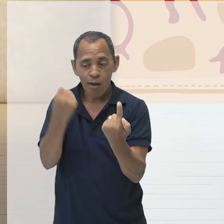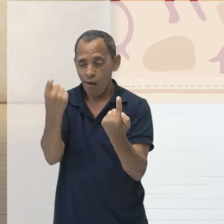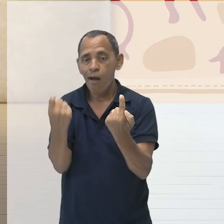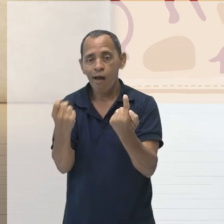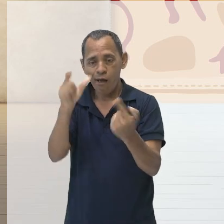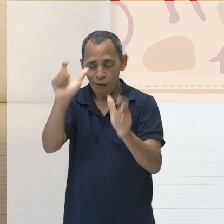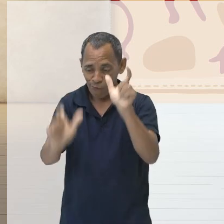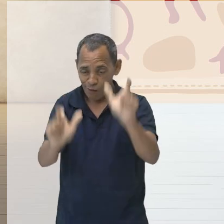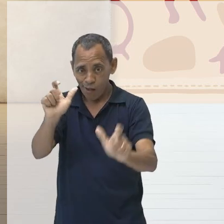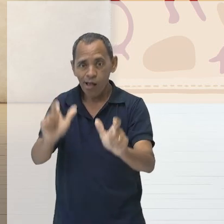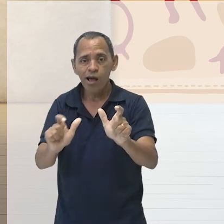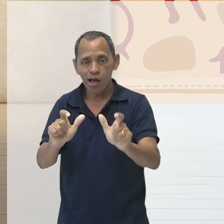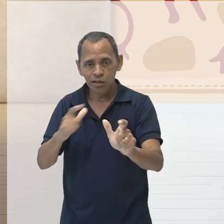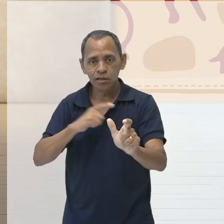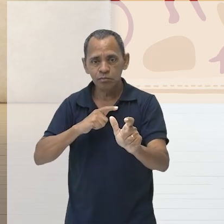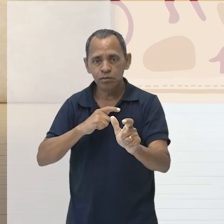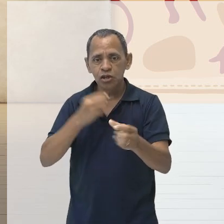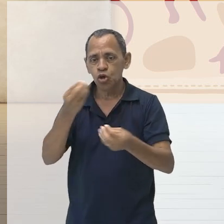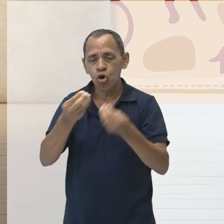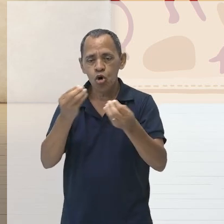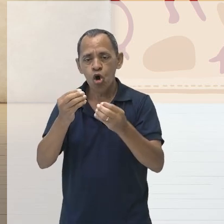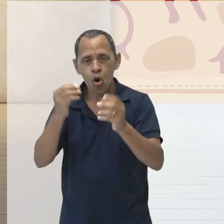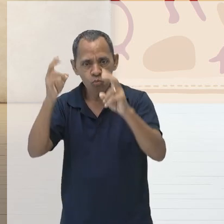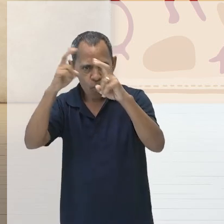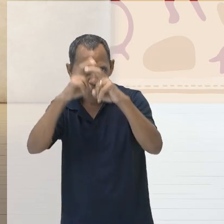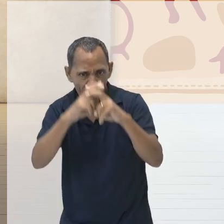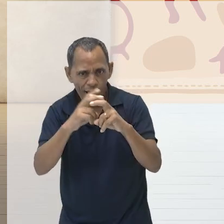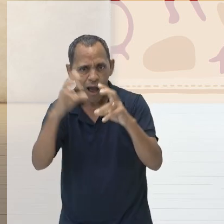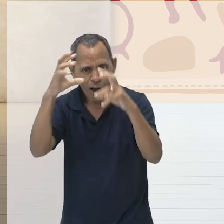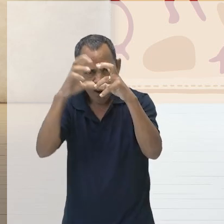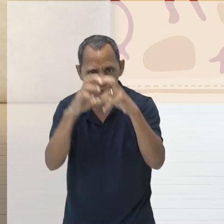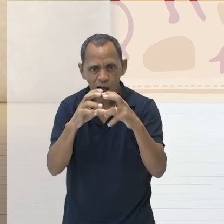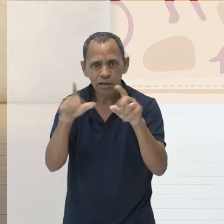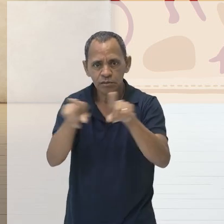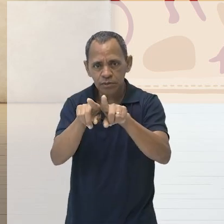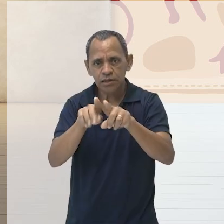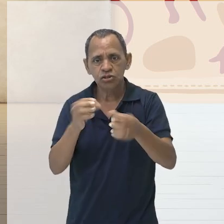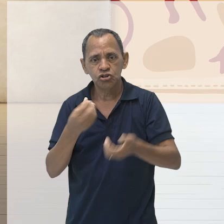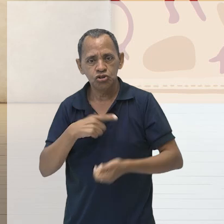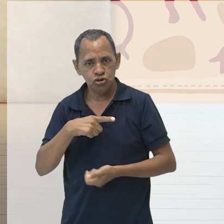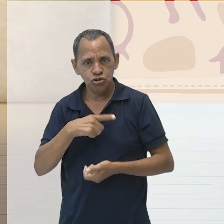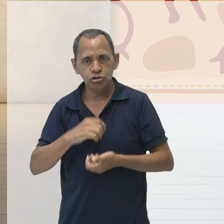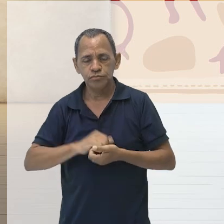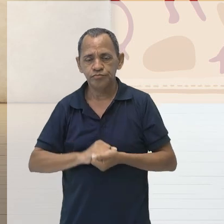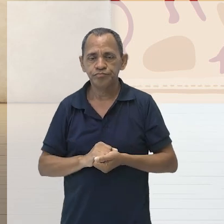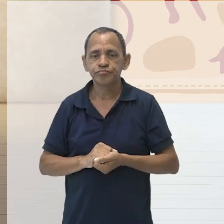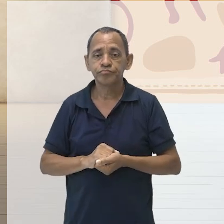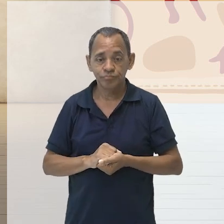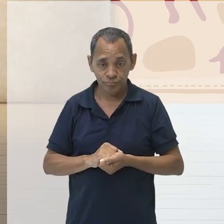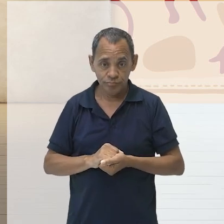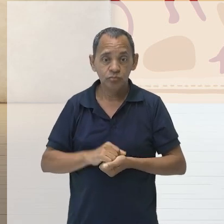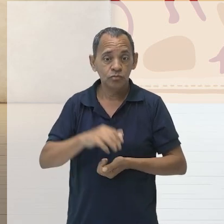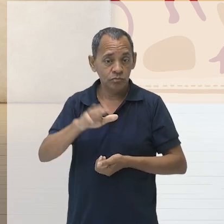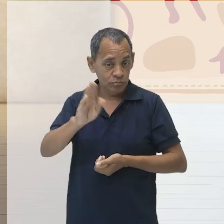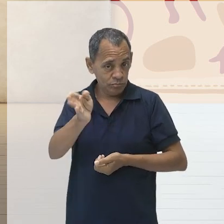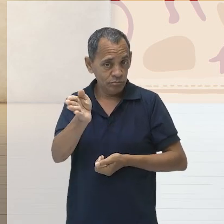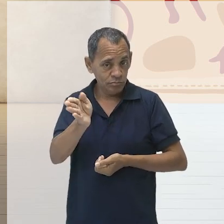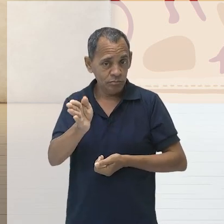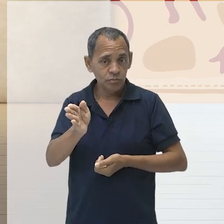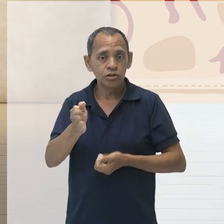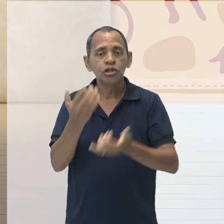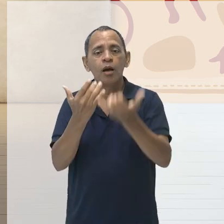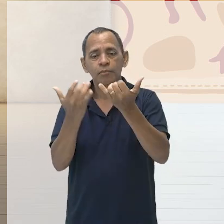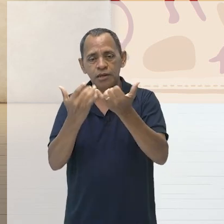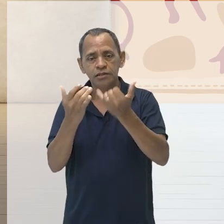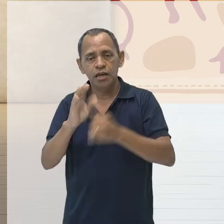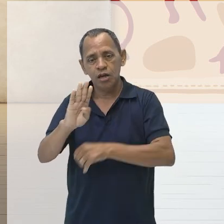certo? Então, aqui a gente já pode dizer que o pigme já é um retrato do pugilato atual, ou seja, do boxe